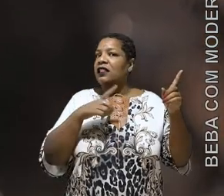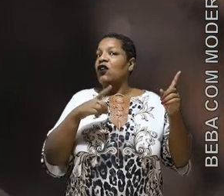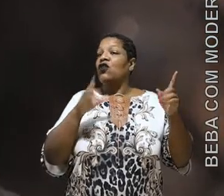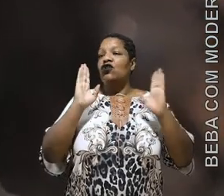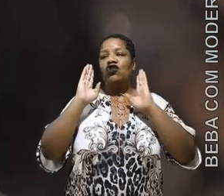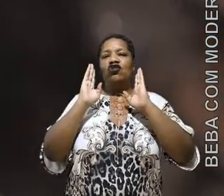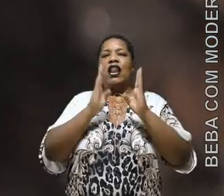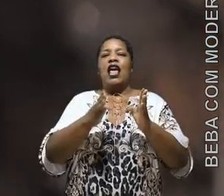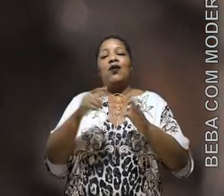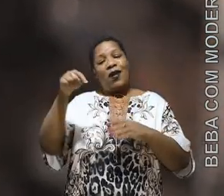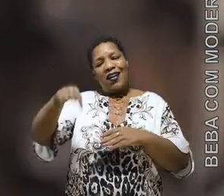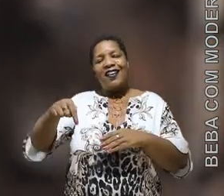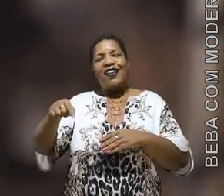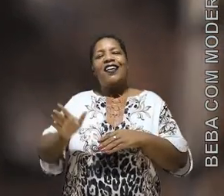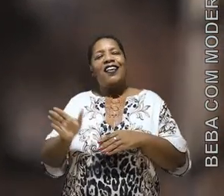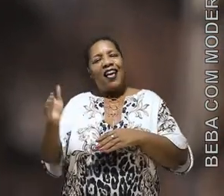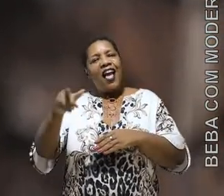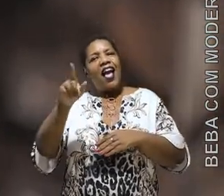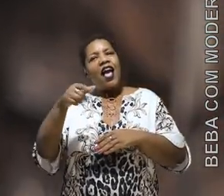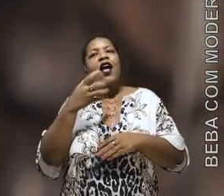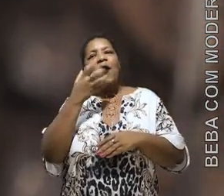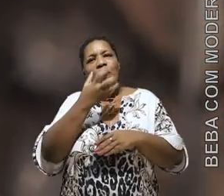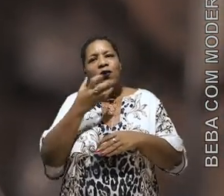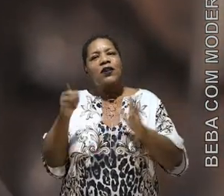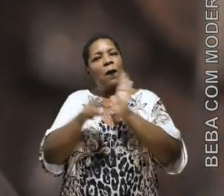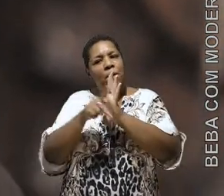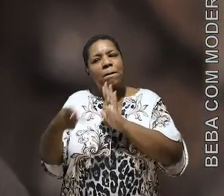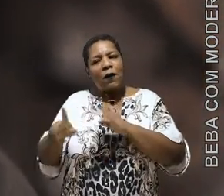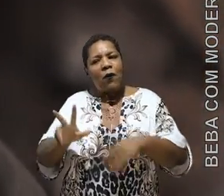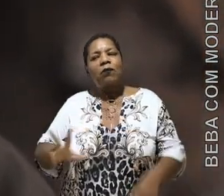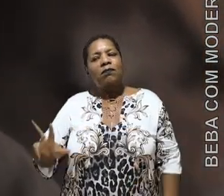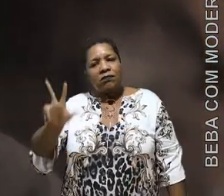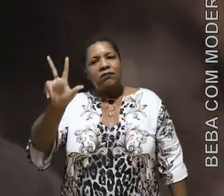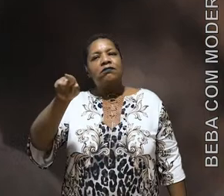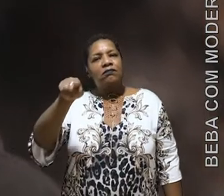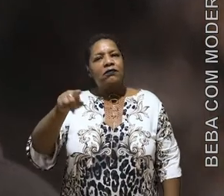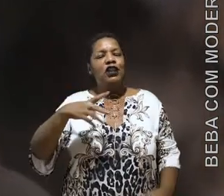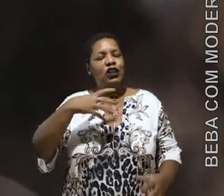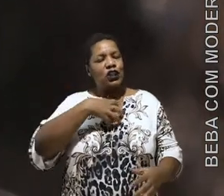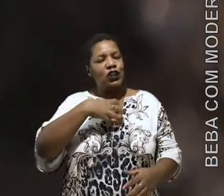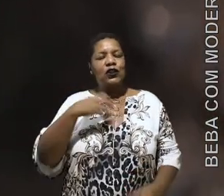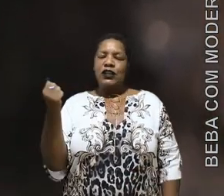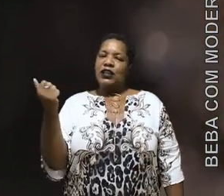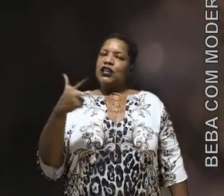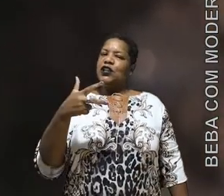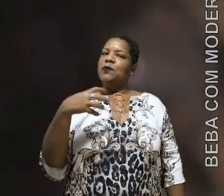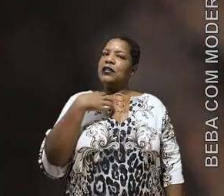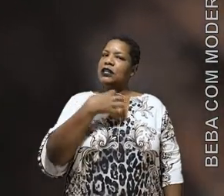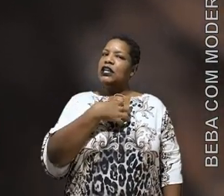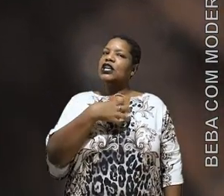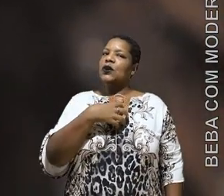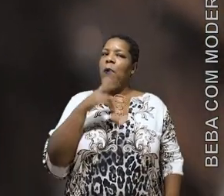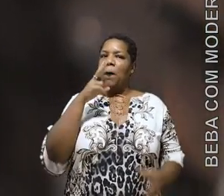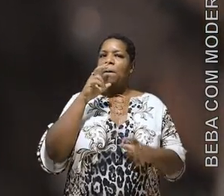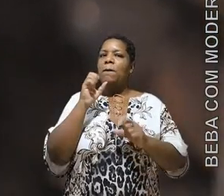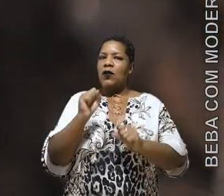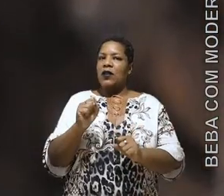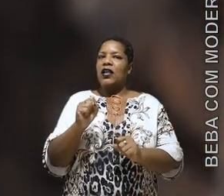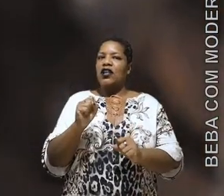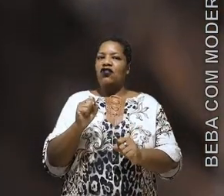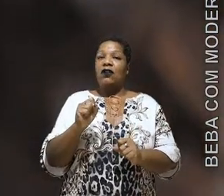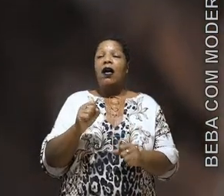me chamou atenção porque a necessidade de quem é da quebrada cantar quebrada e o rap rap veio com como